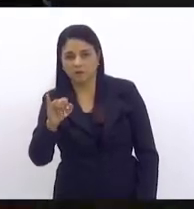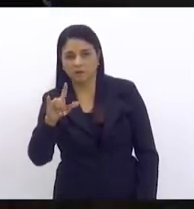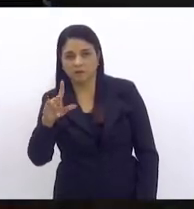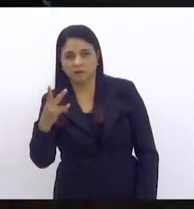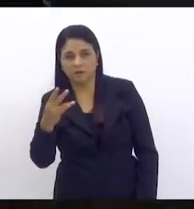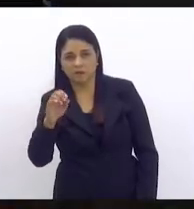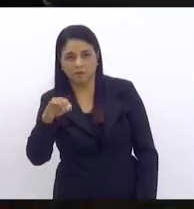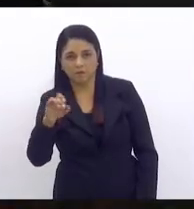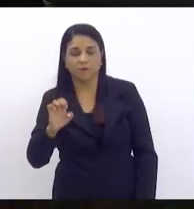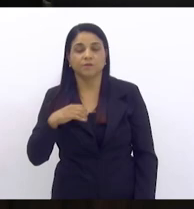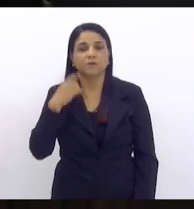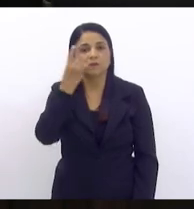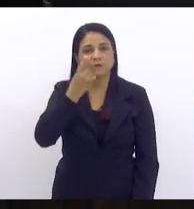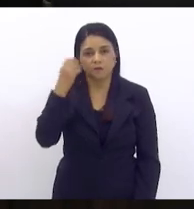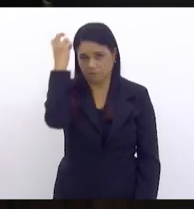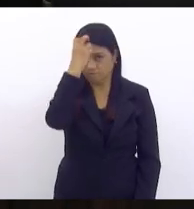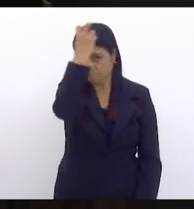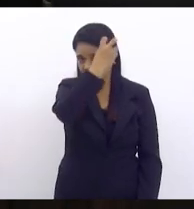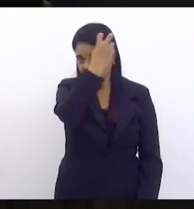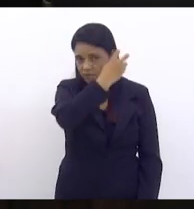Deputada Verônica Lima.